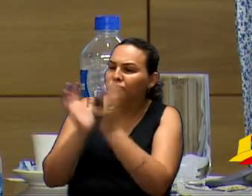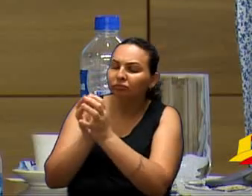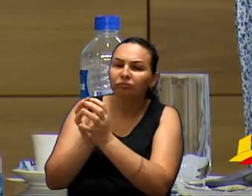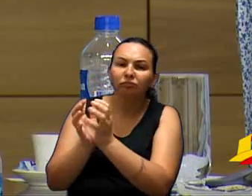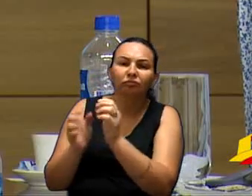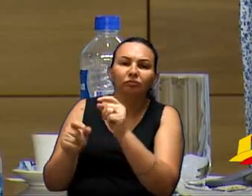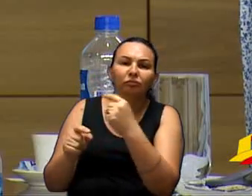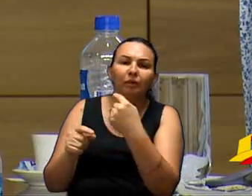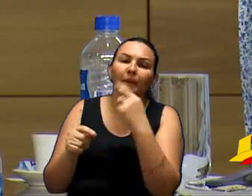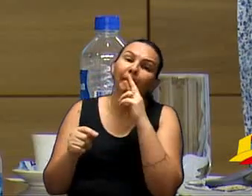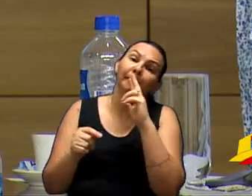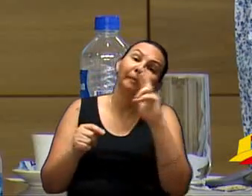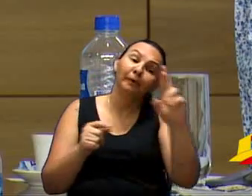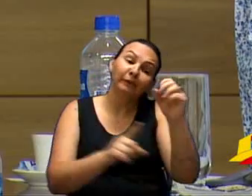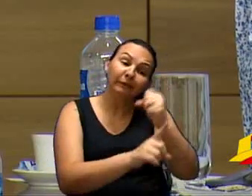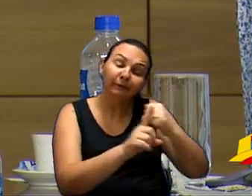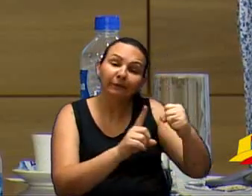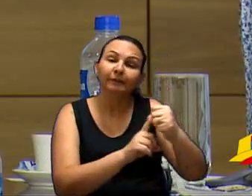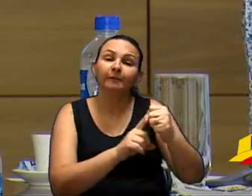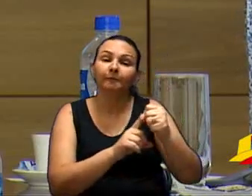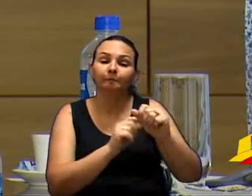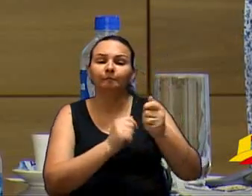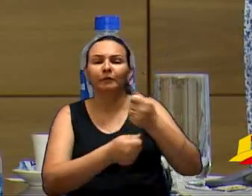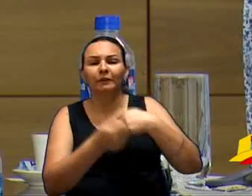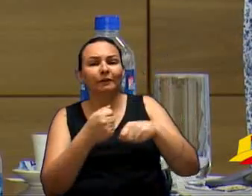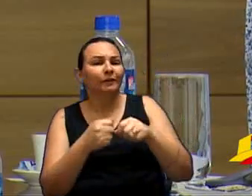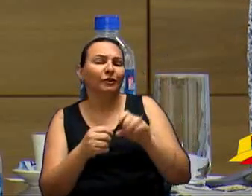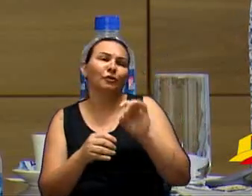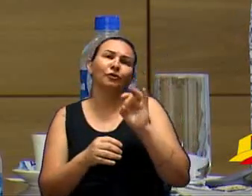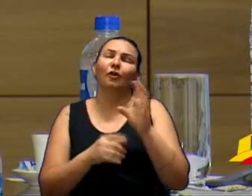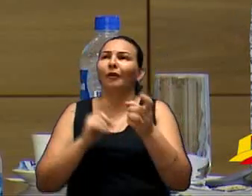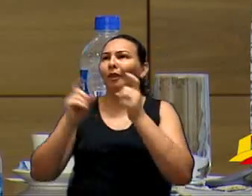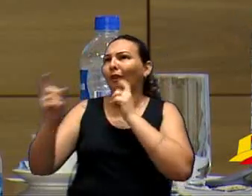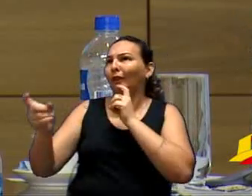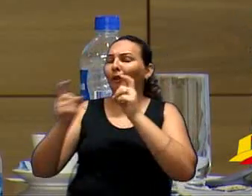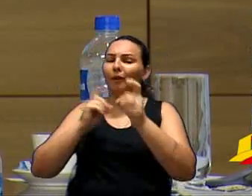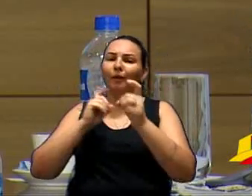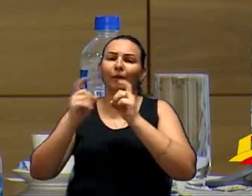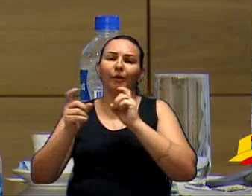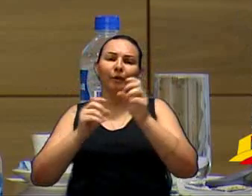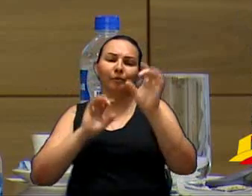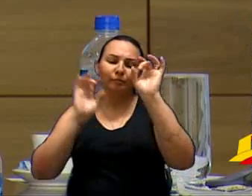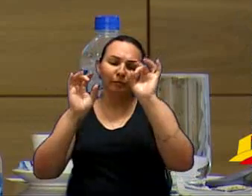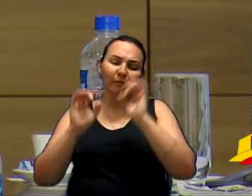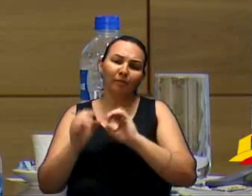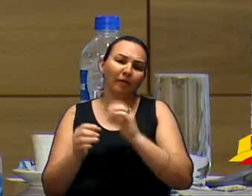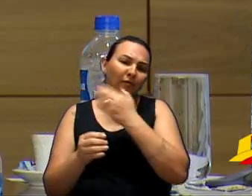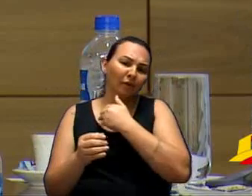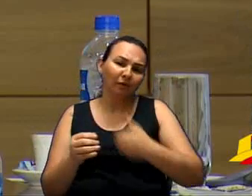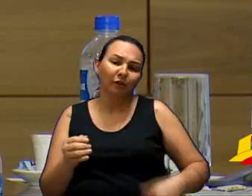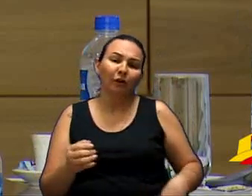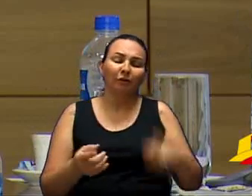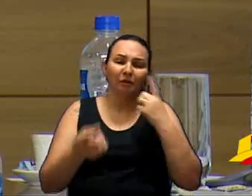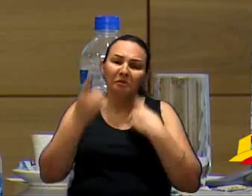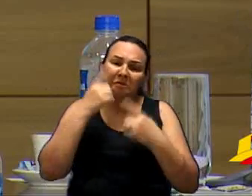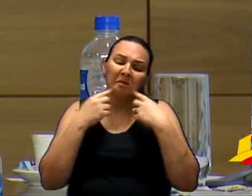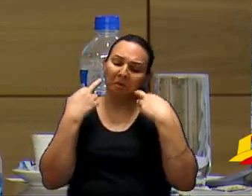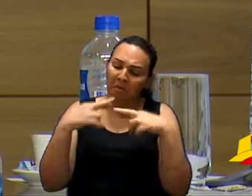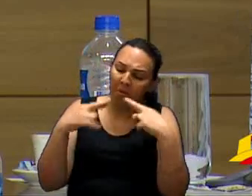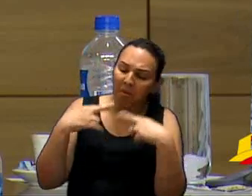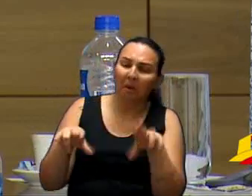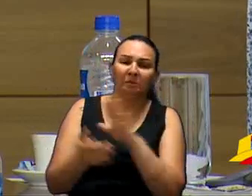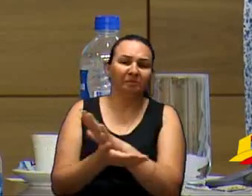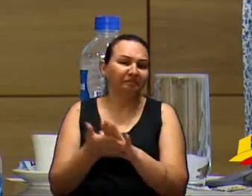resposta para a sociedade e ações efetivas e não só fazer audiência pública só ficar chorando não adianta nem a